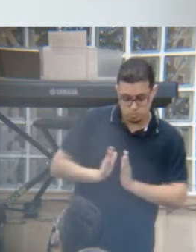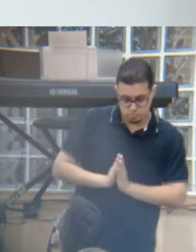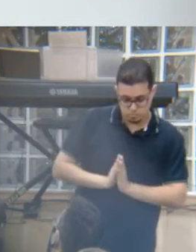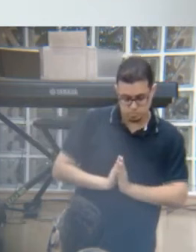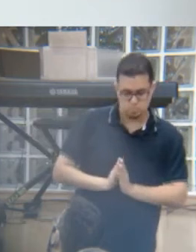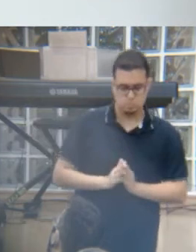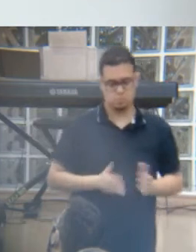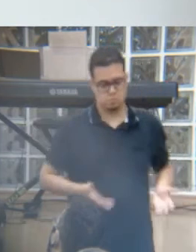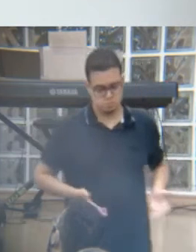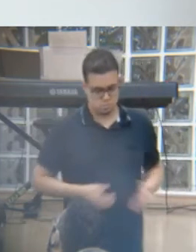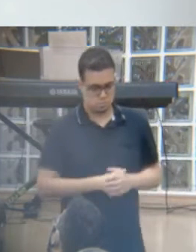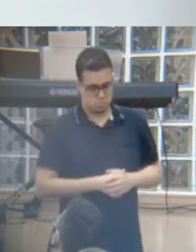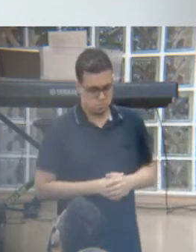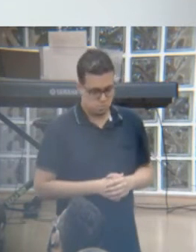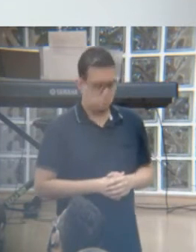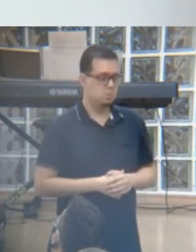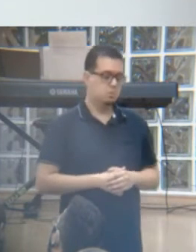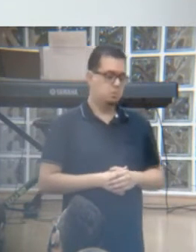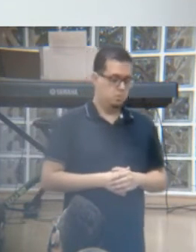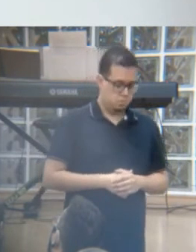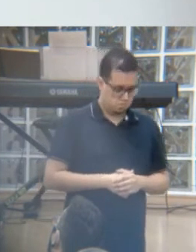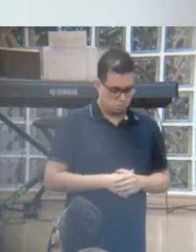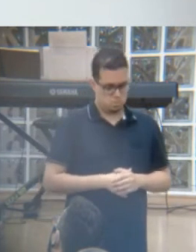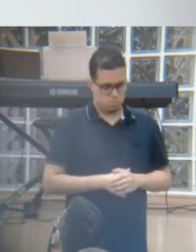Corroborando com isto, com esta tese,